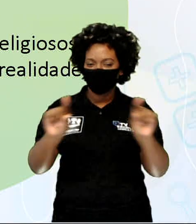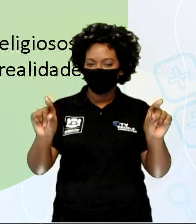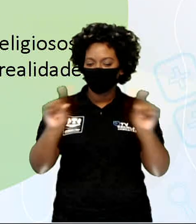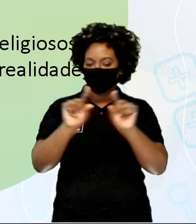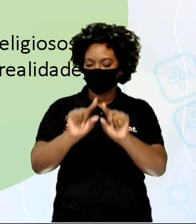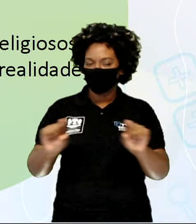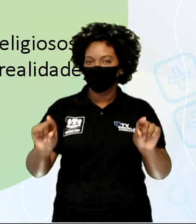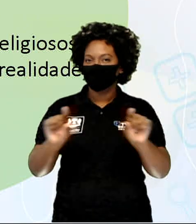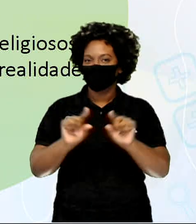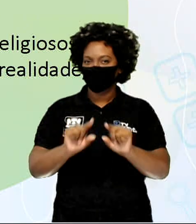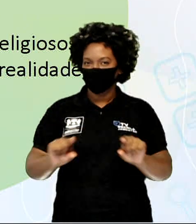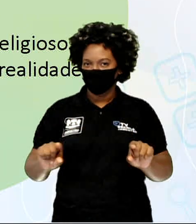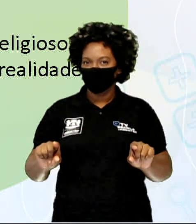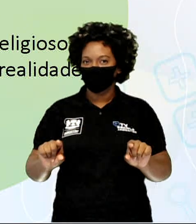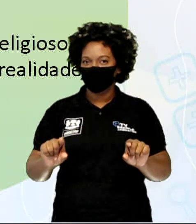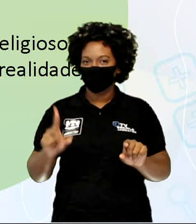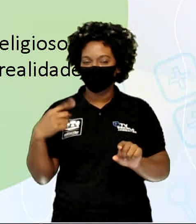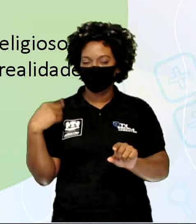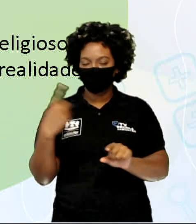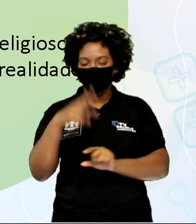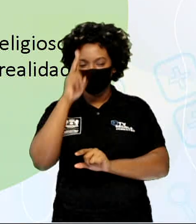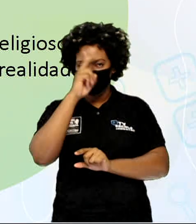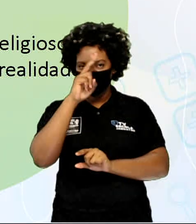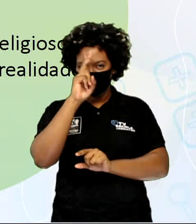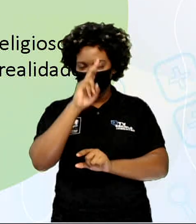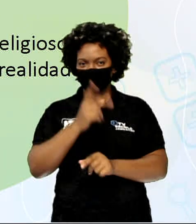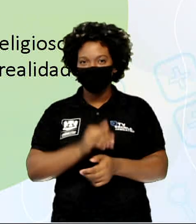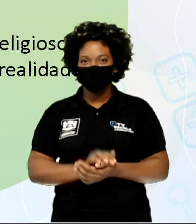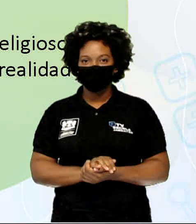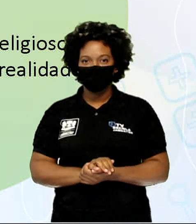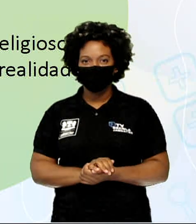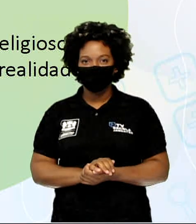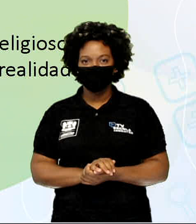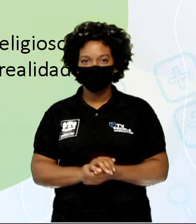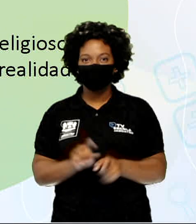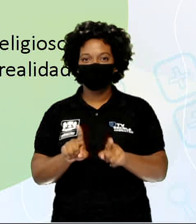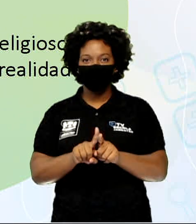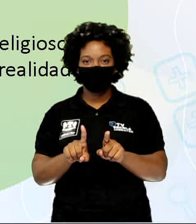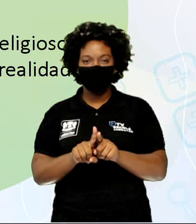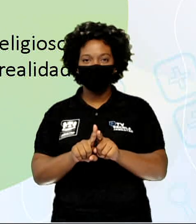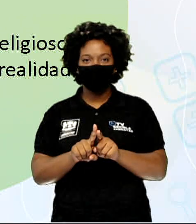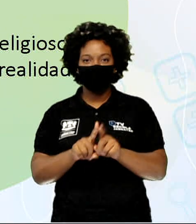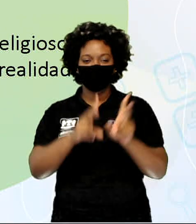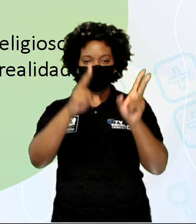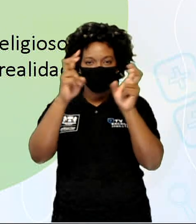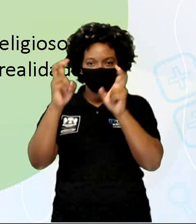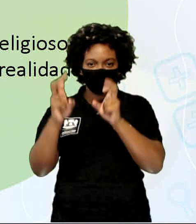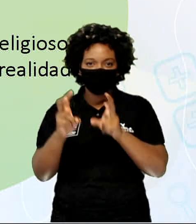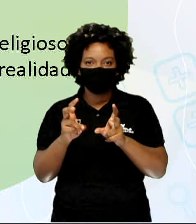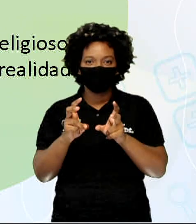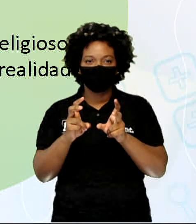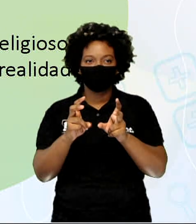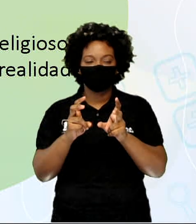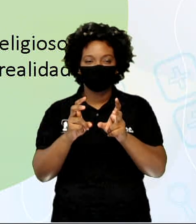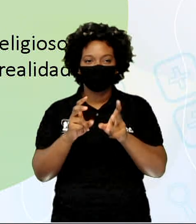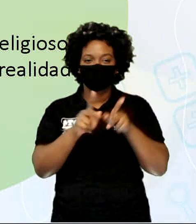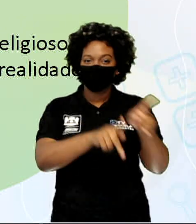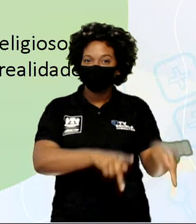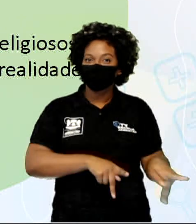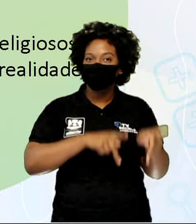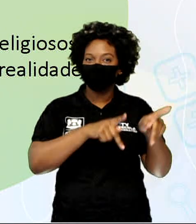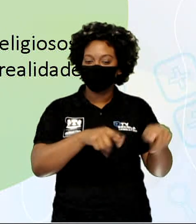de verso, a gente vai relembrar verso e estrofe, tá? Ele aborda temas populares e da cultura